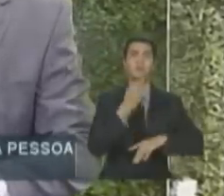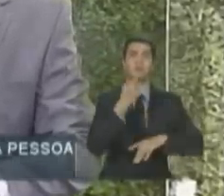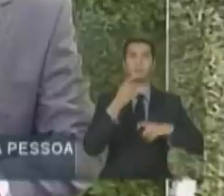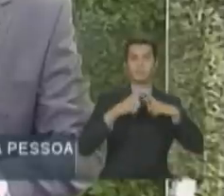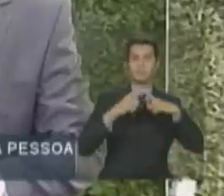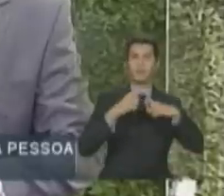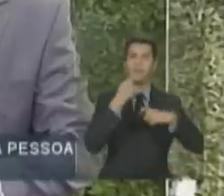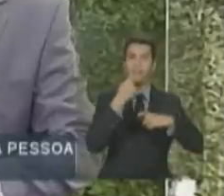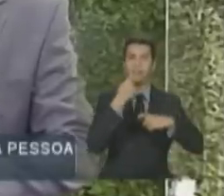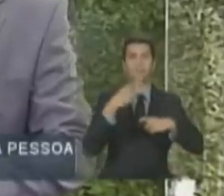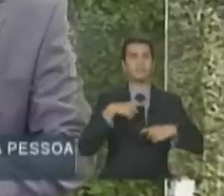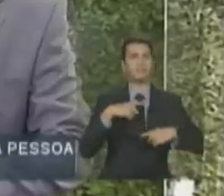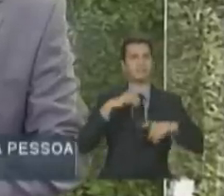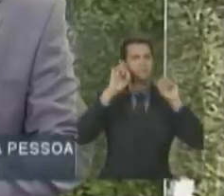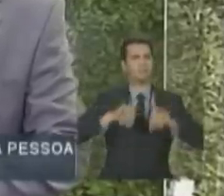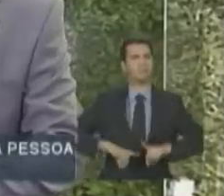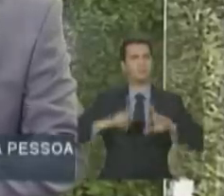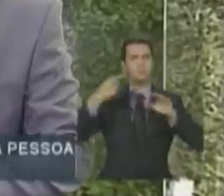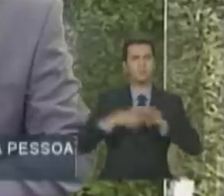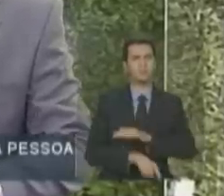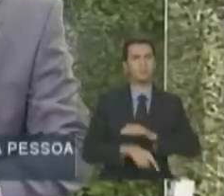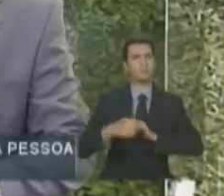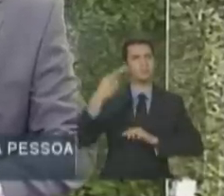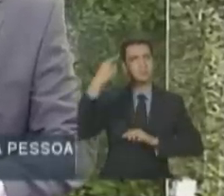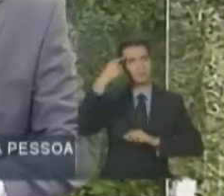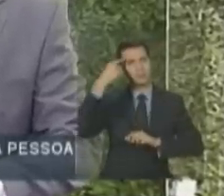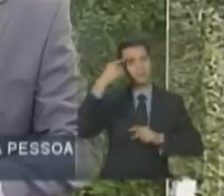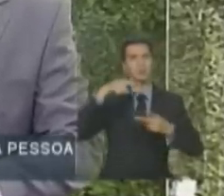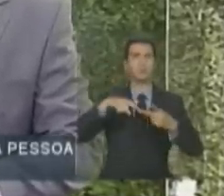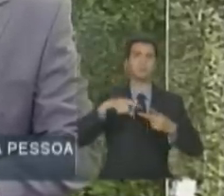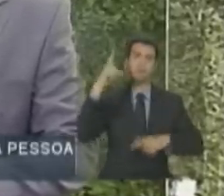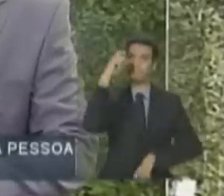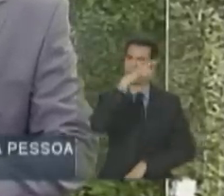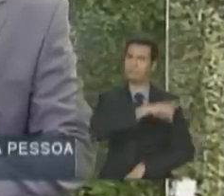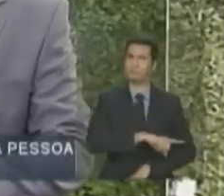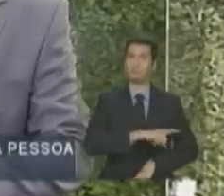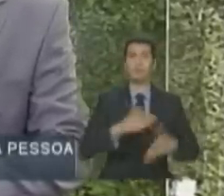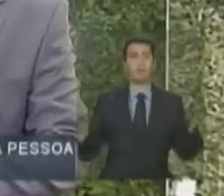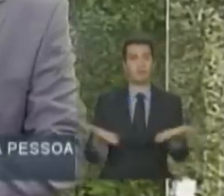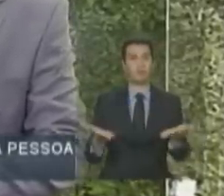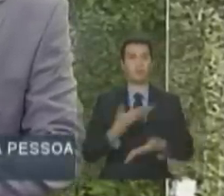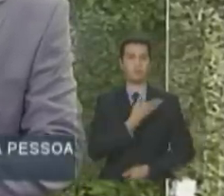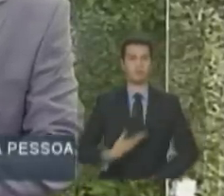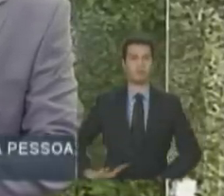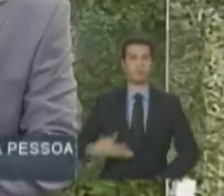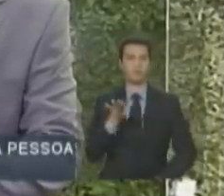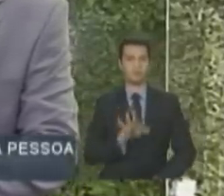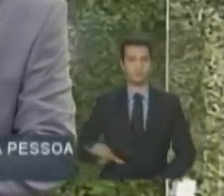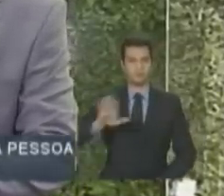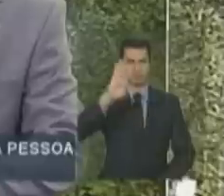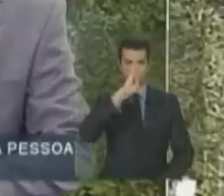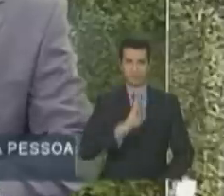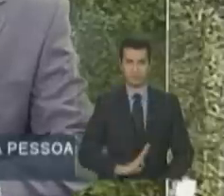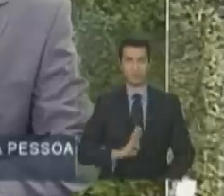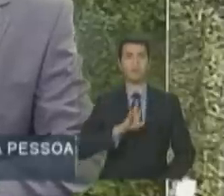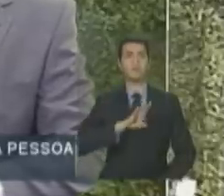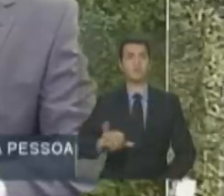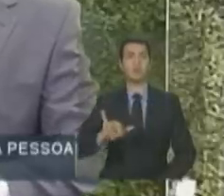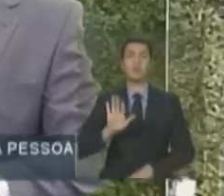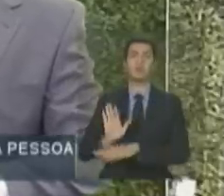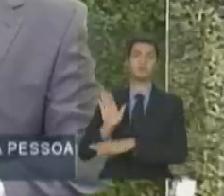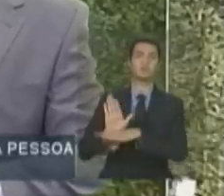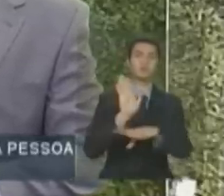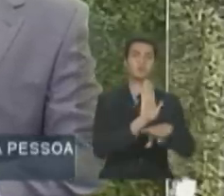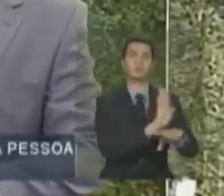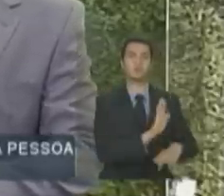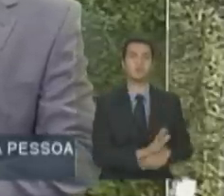com profunda deficiência intelectual tem muita dificuldade. E o governo brasileiro estará equipando esses centros para que, de